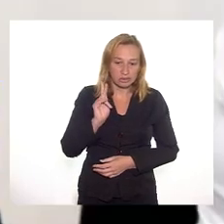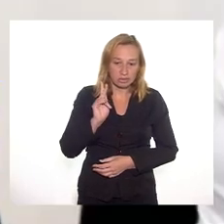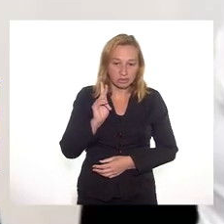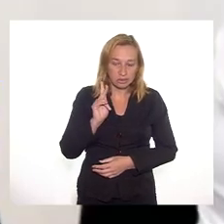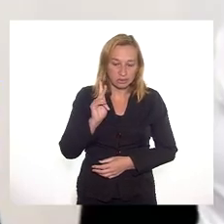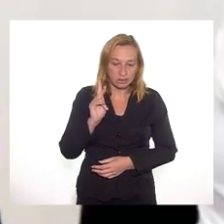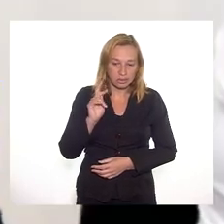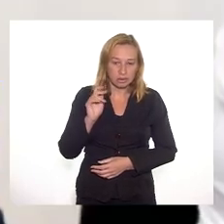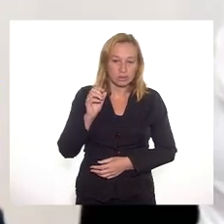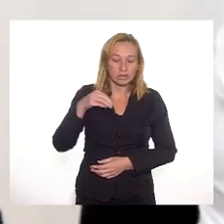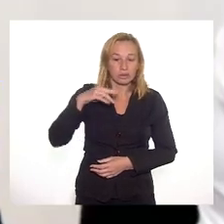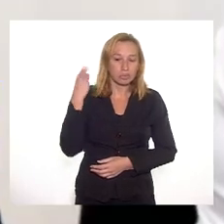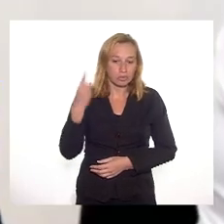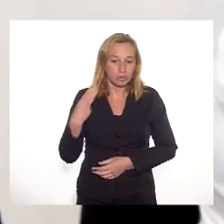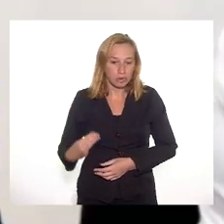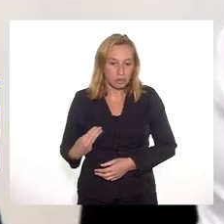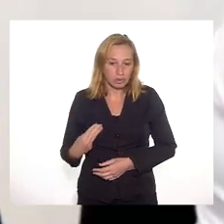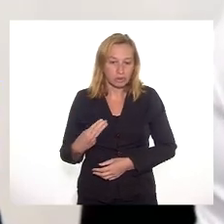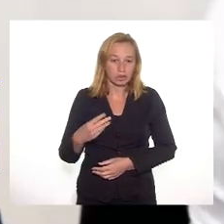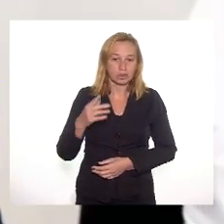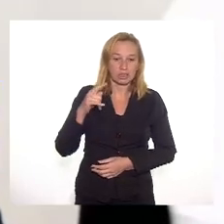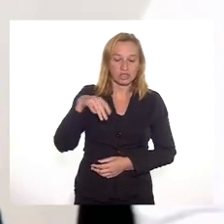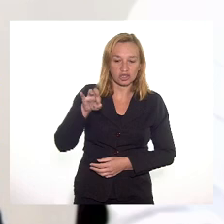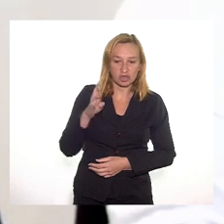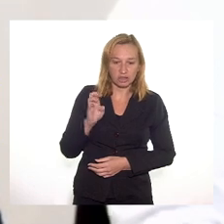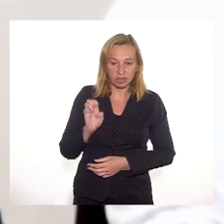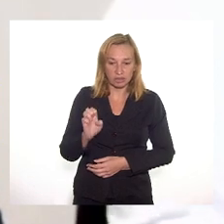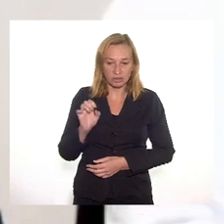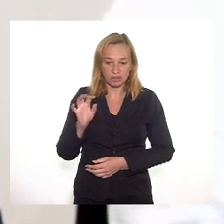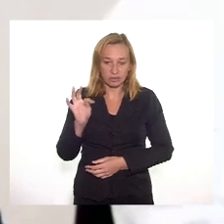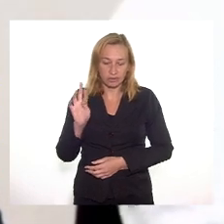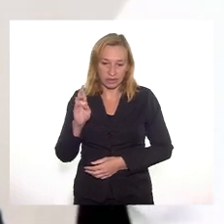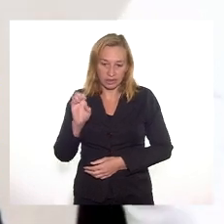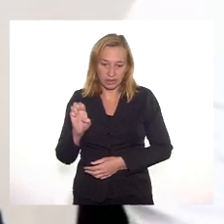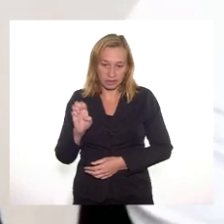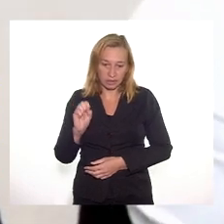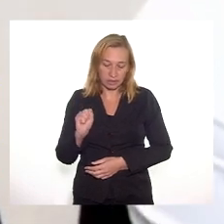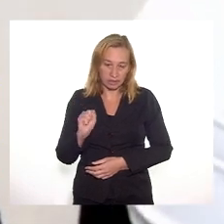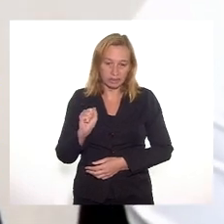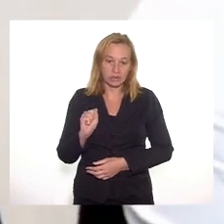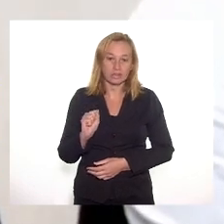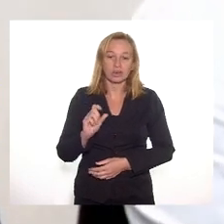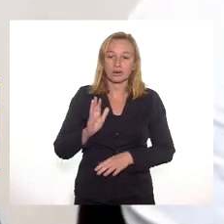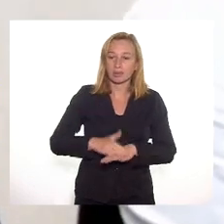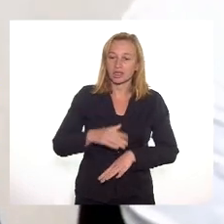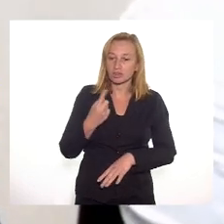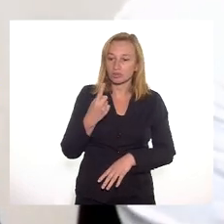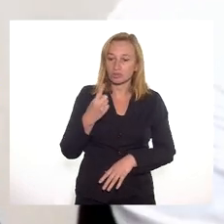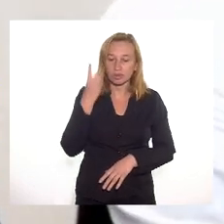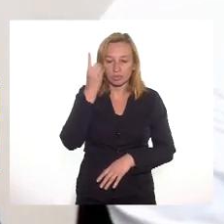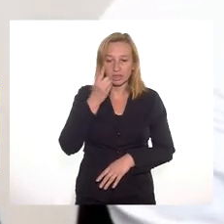Alexandre Knobloch, Mônica e Alexandre Freitas. Mais algum parlamentar?